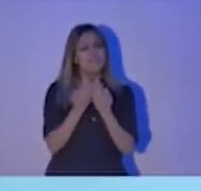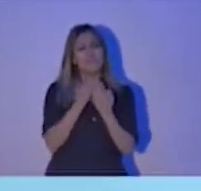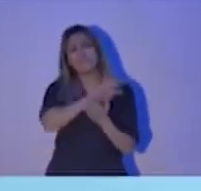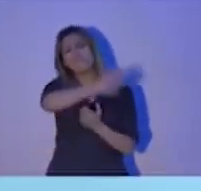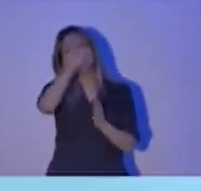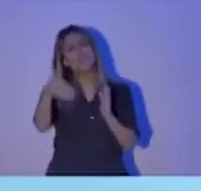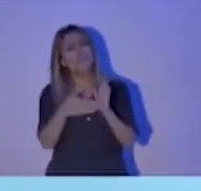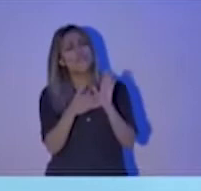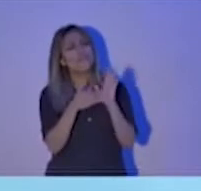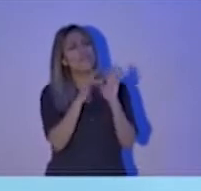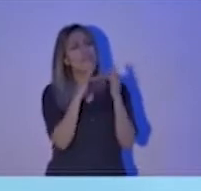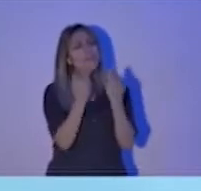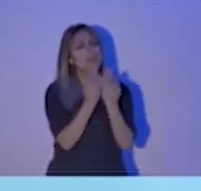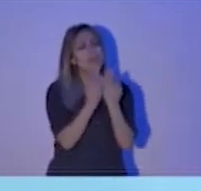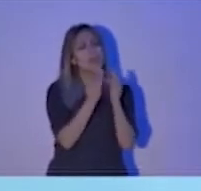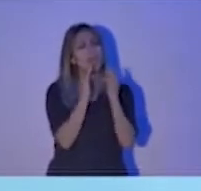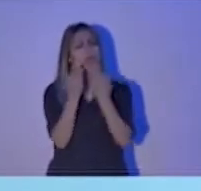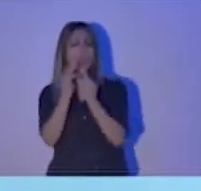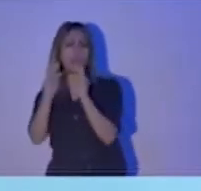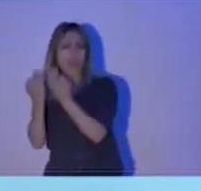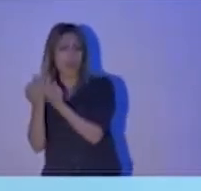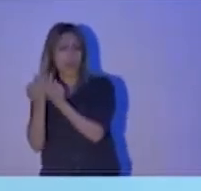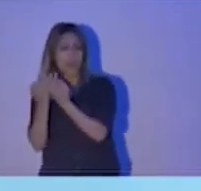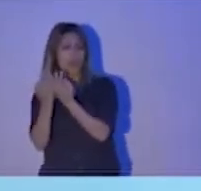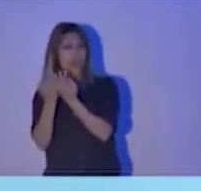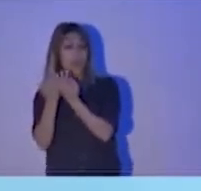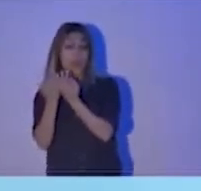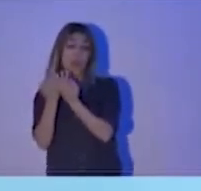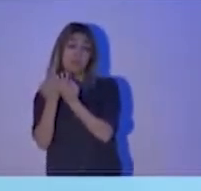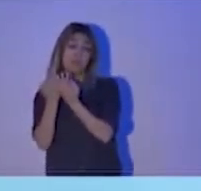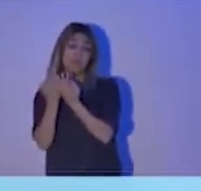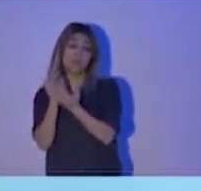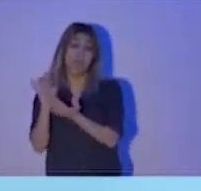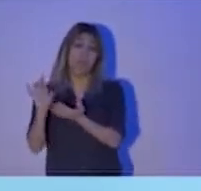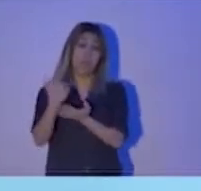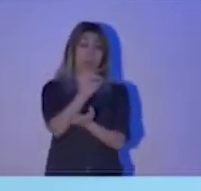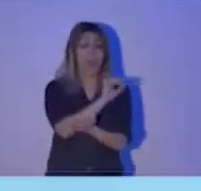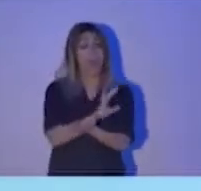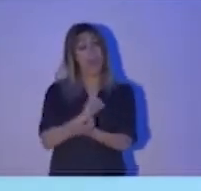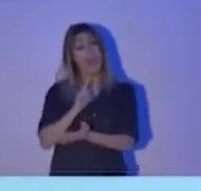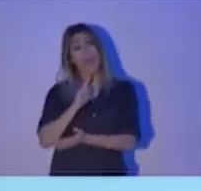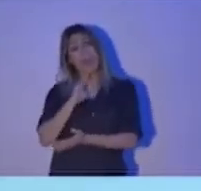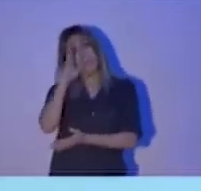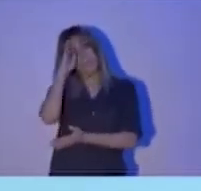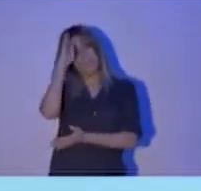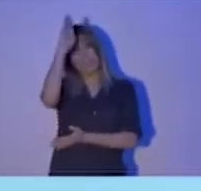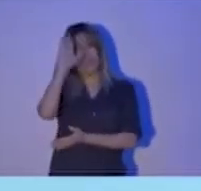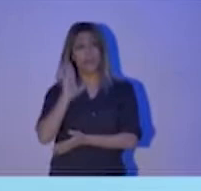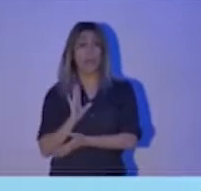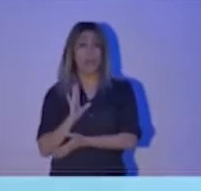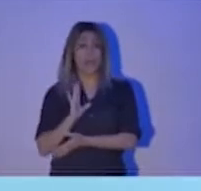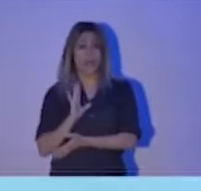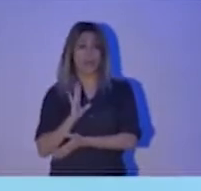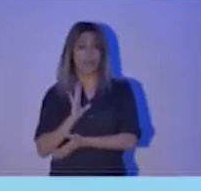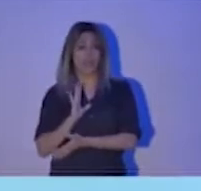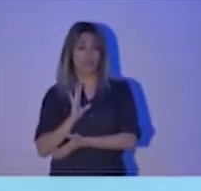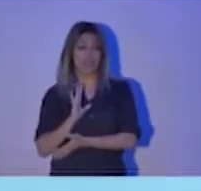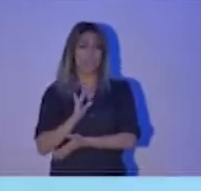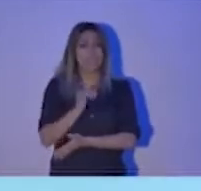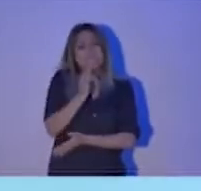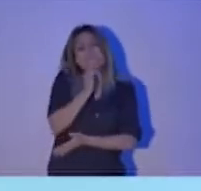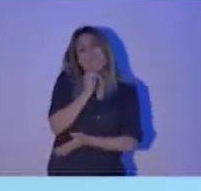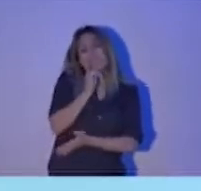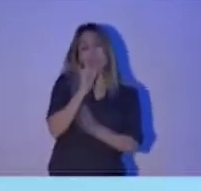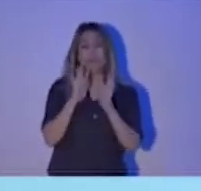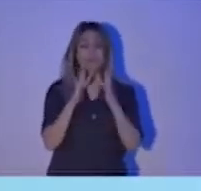aquilo que a gente escolhe como prioridade diz o que a gente pretende. Quando nós tem gente que escolhe conhecer o mundo e depois comprar a casa própria,